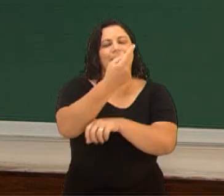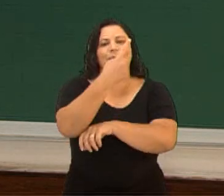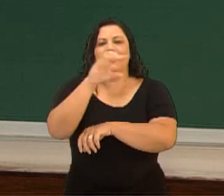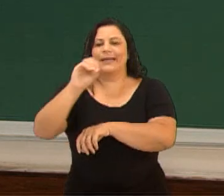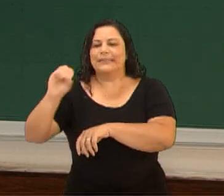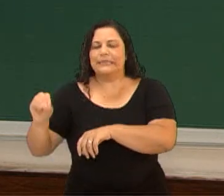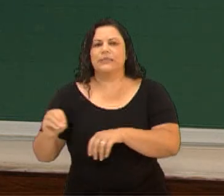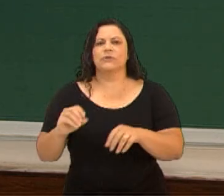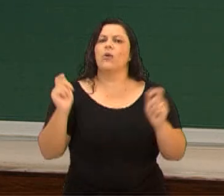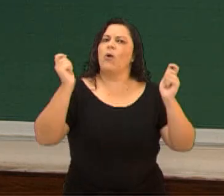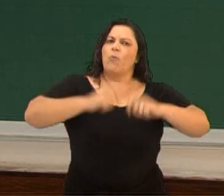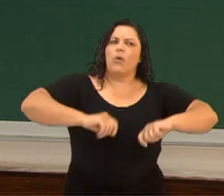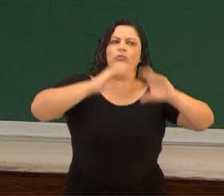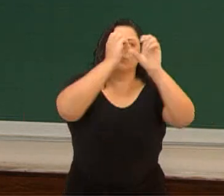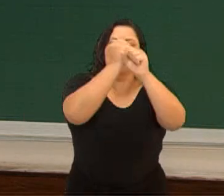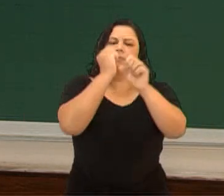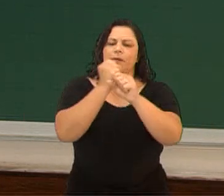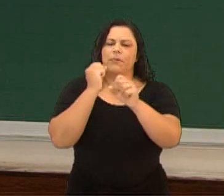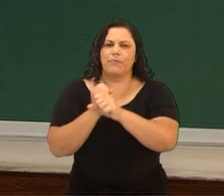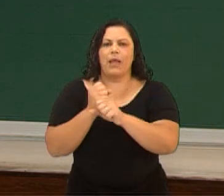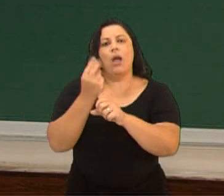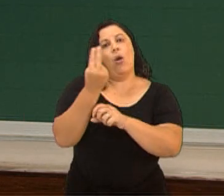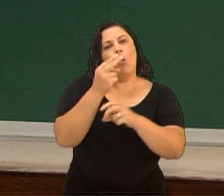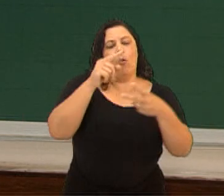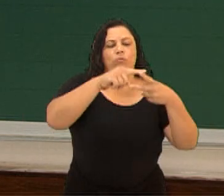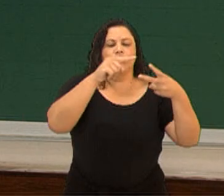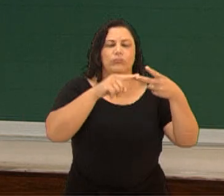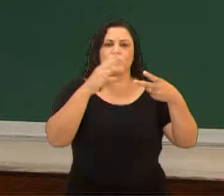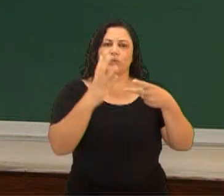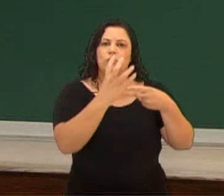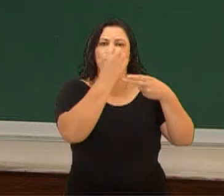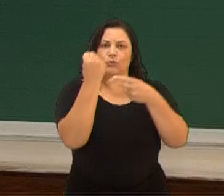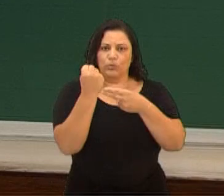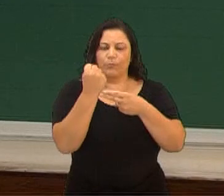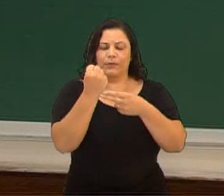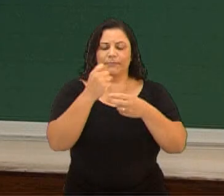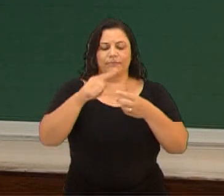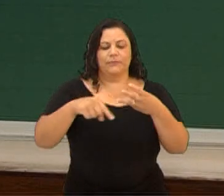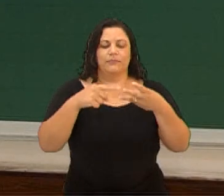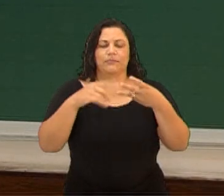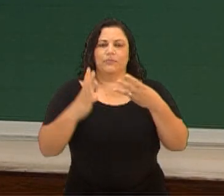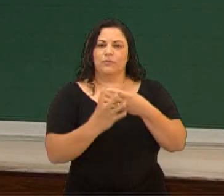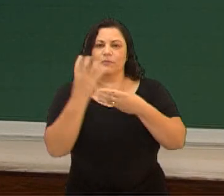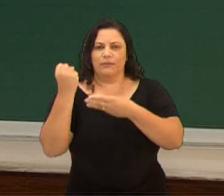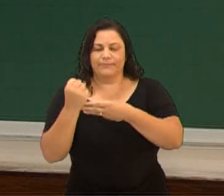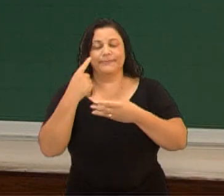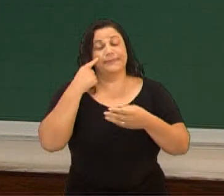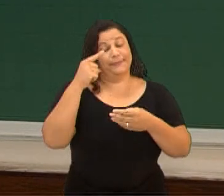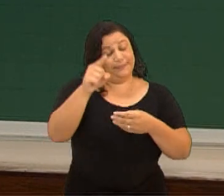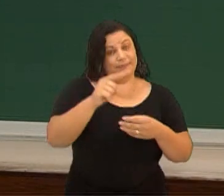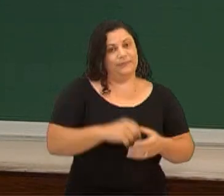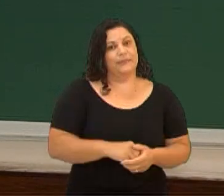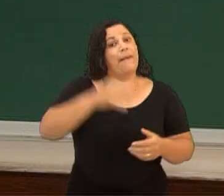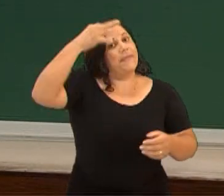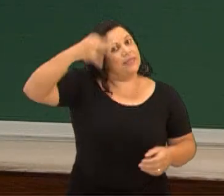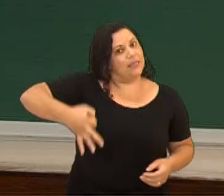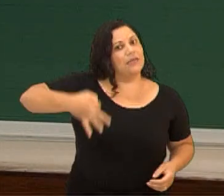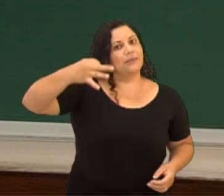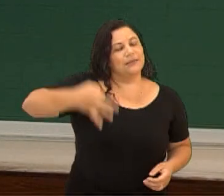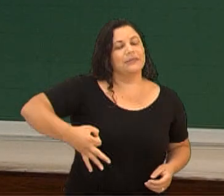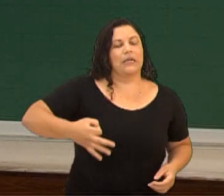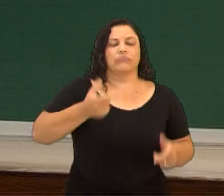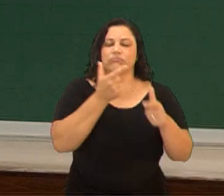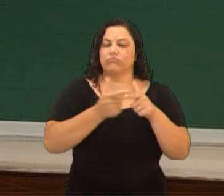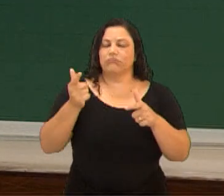vez ou fazer primeiro esses dois e depois o resultado somar com o 100. Desde que esteja certo, não